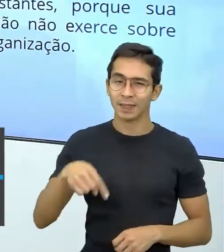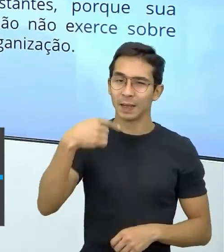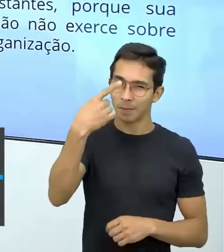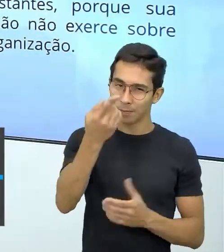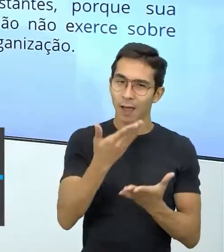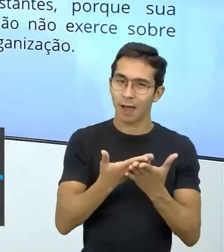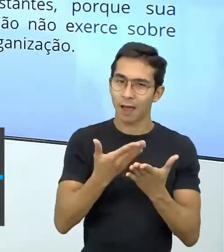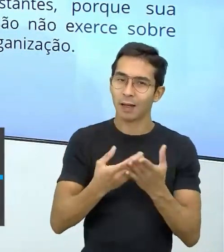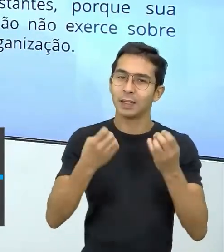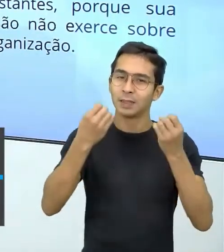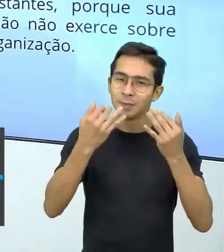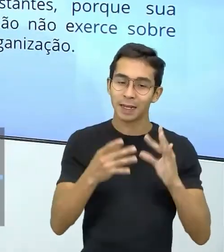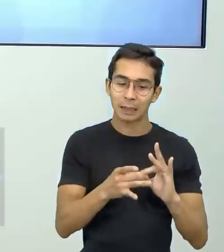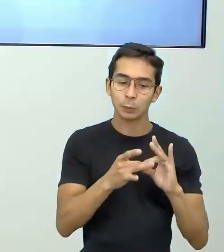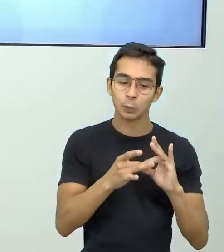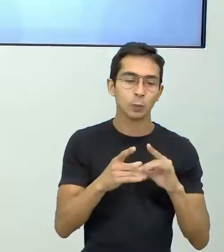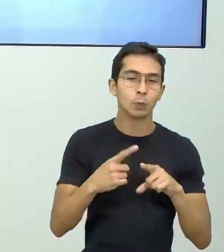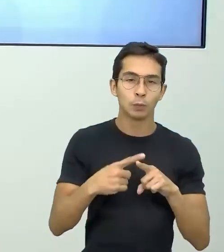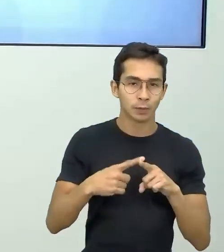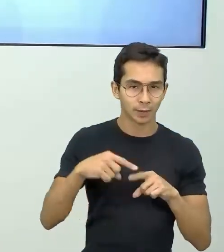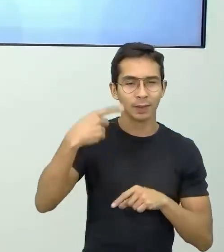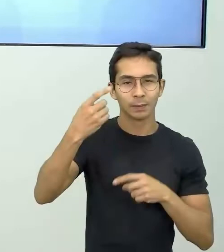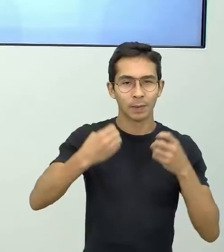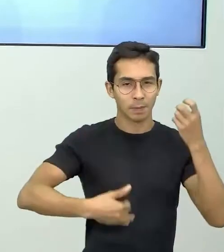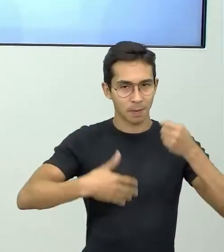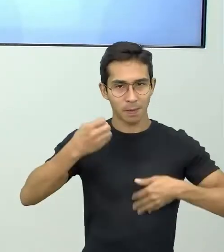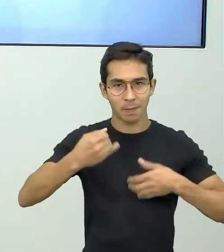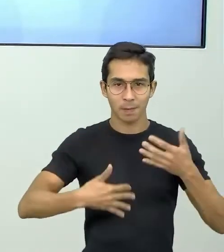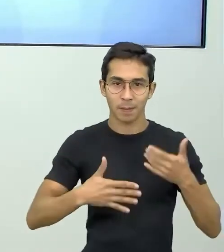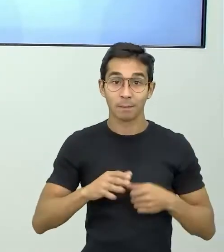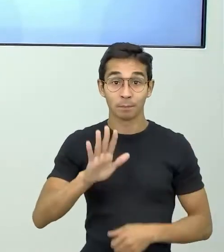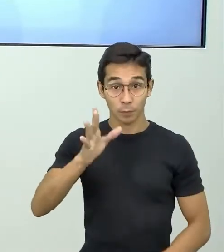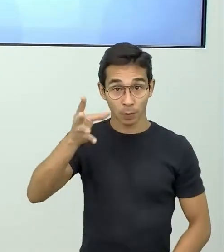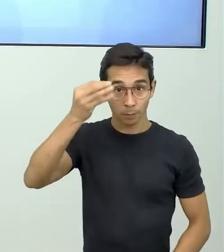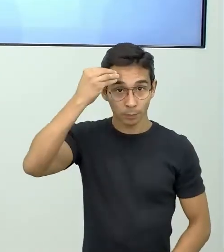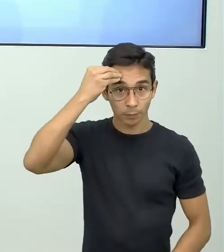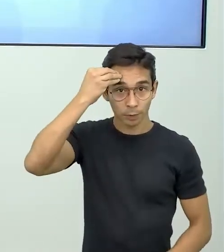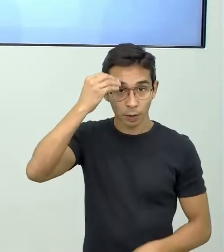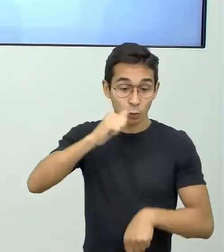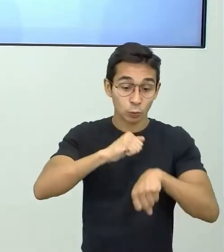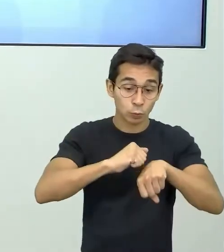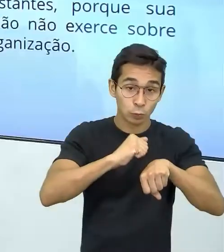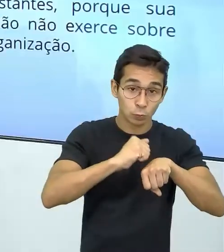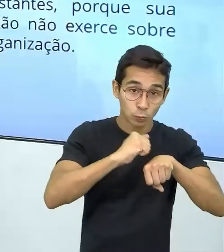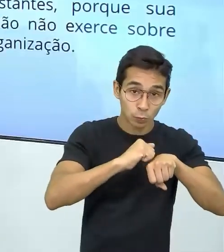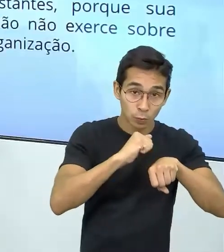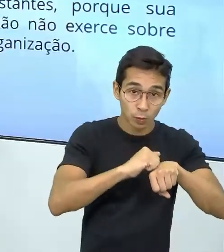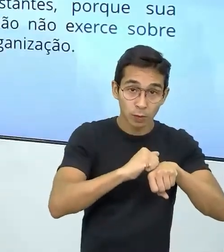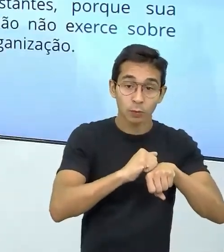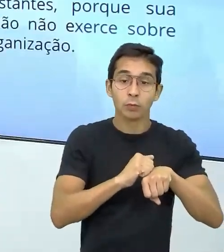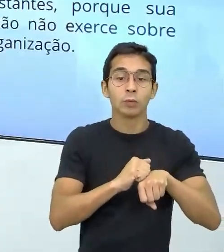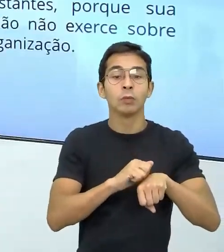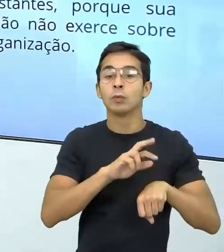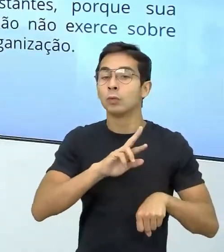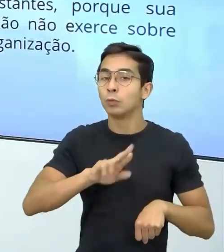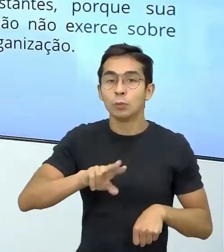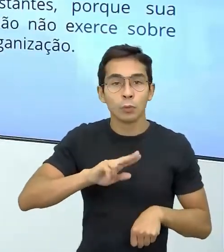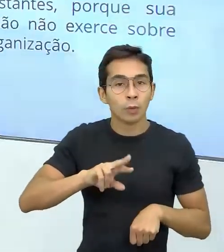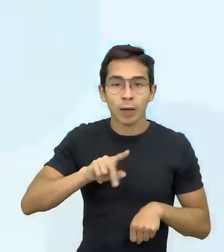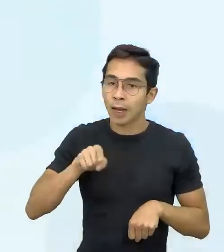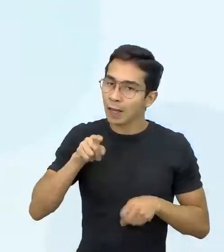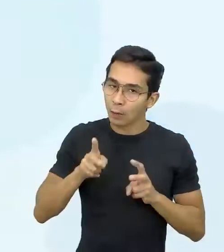próxima aula esse processo. Então, para gravar bem, sólidos não entram nessas constantes, porque a